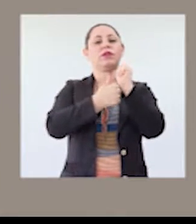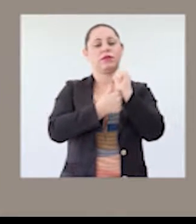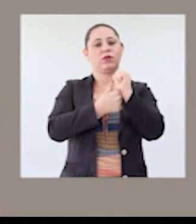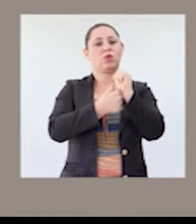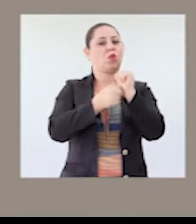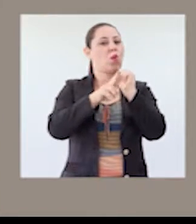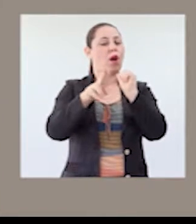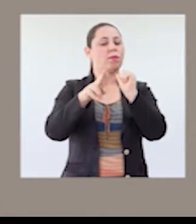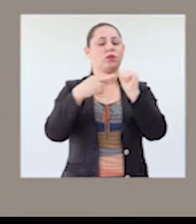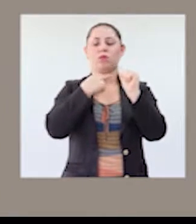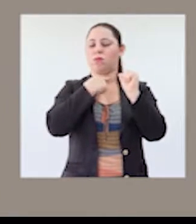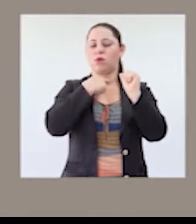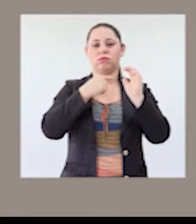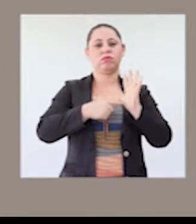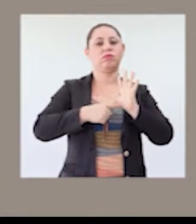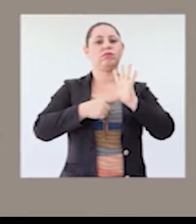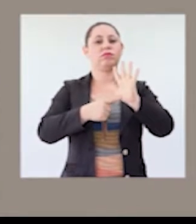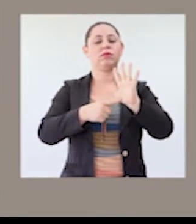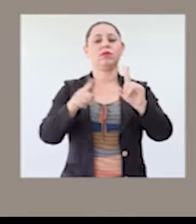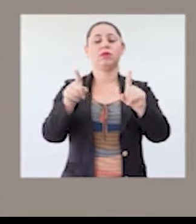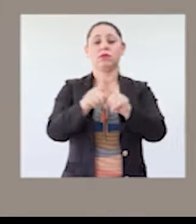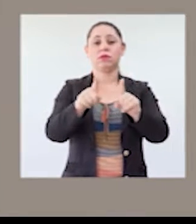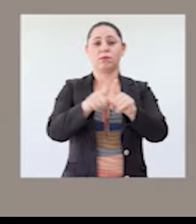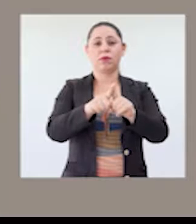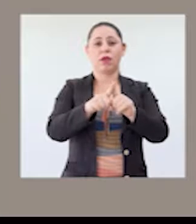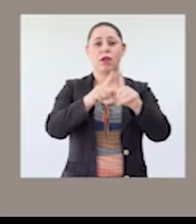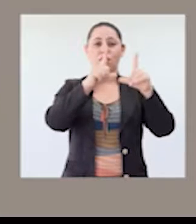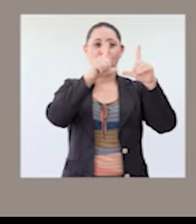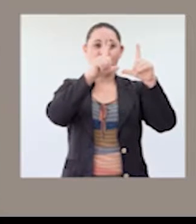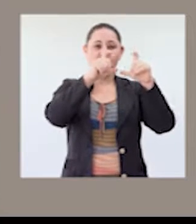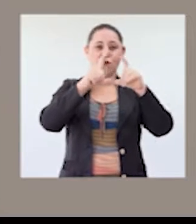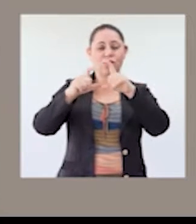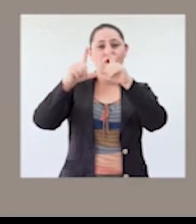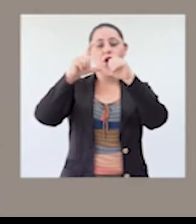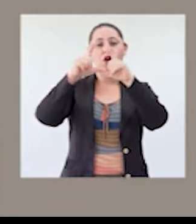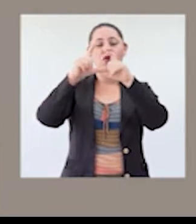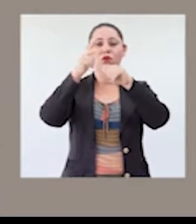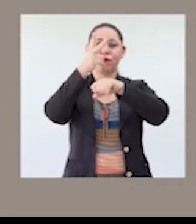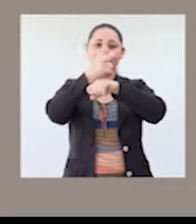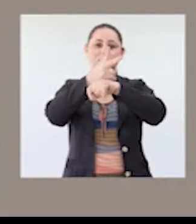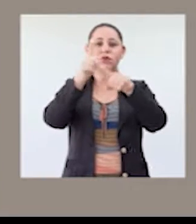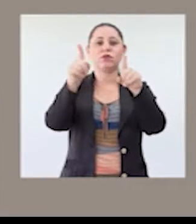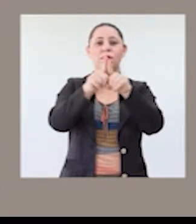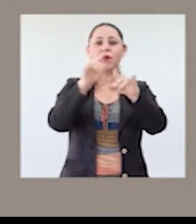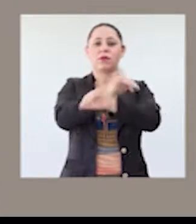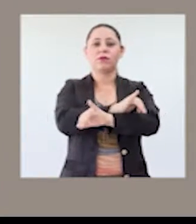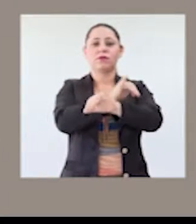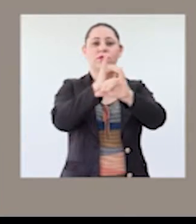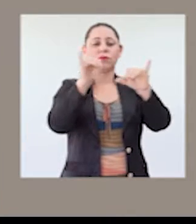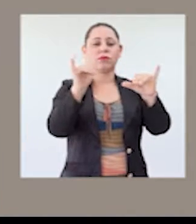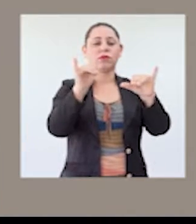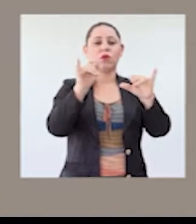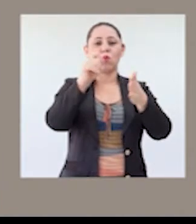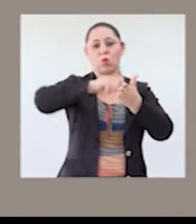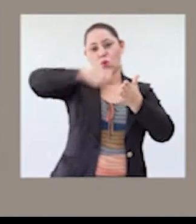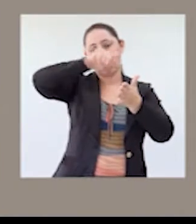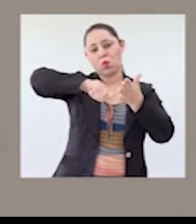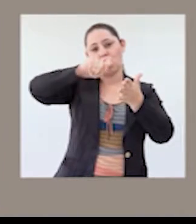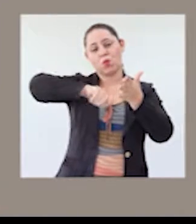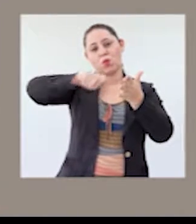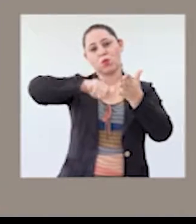do eleitor, né? E ele pode ali registrar um vídeo, uma fotografia ou outra informação de